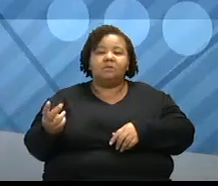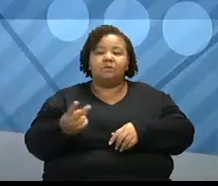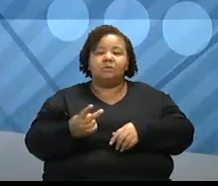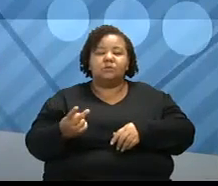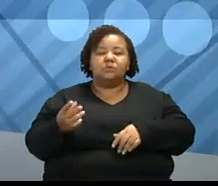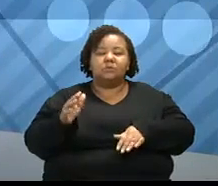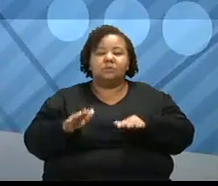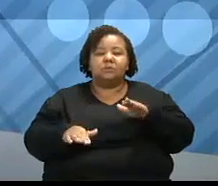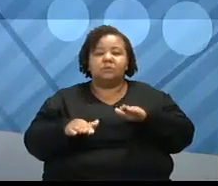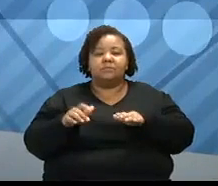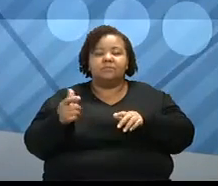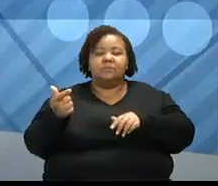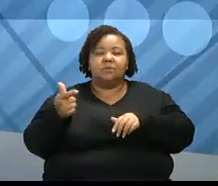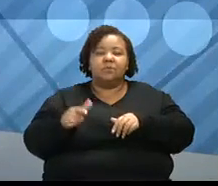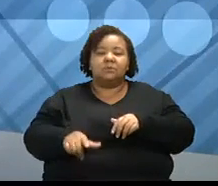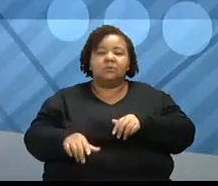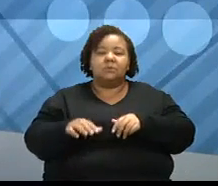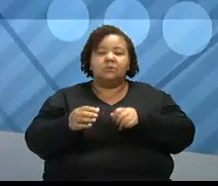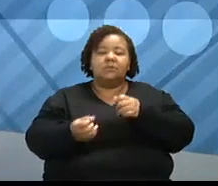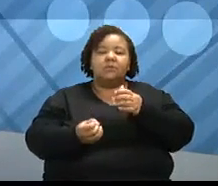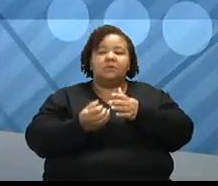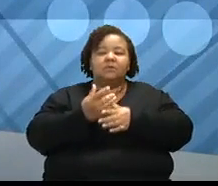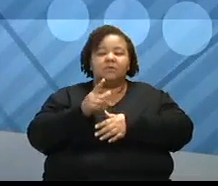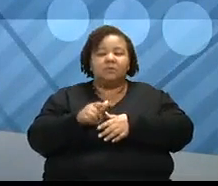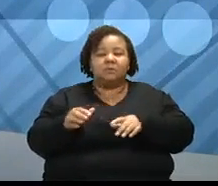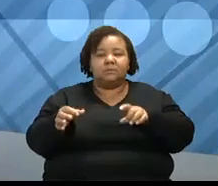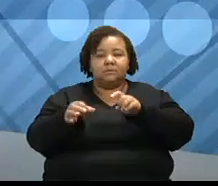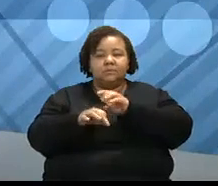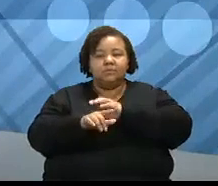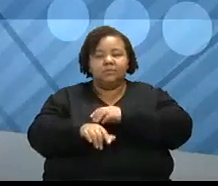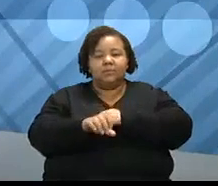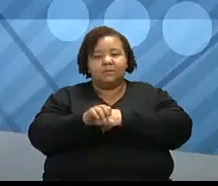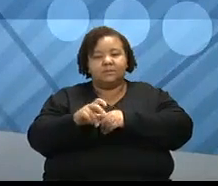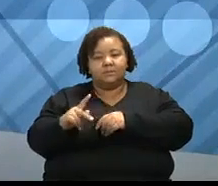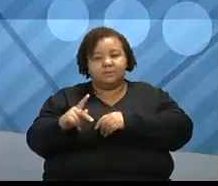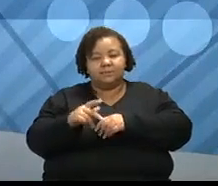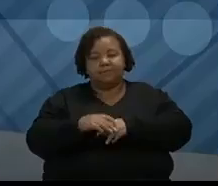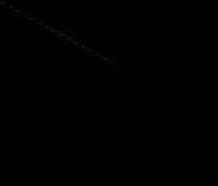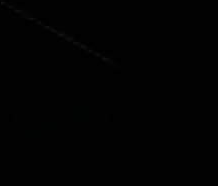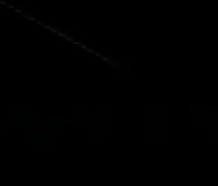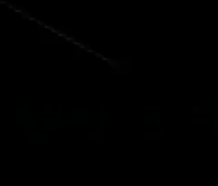consigo calcular o fluxo. E assim, nós finalizamos essa situação problema.